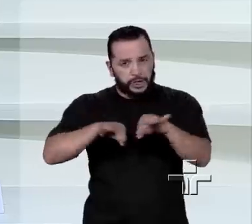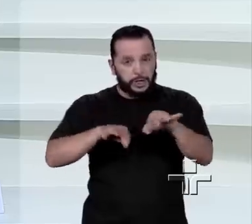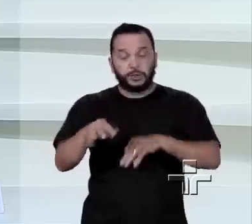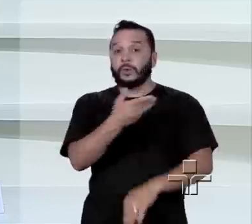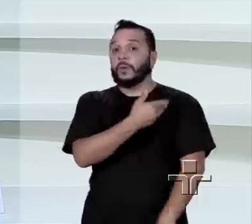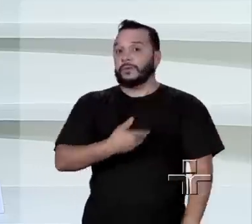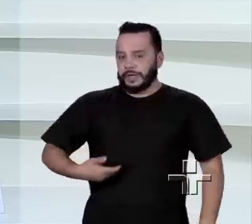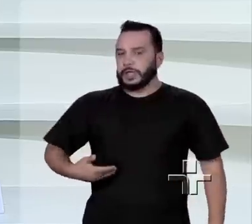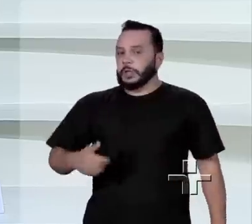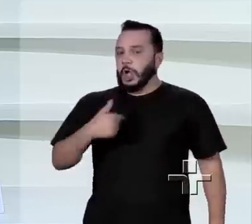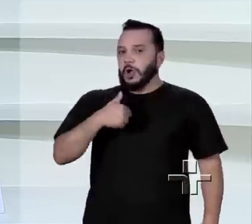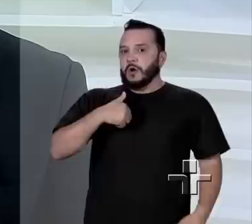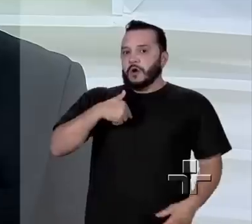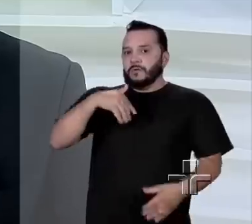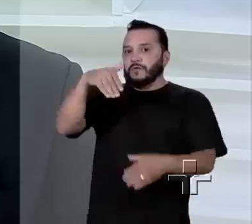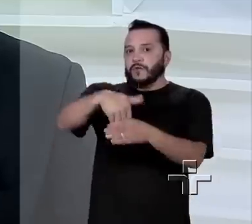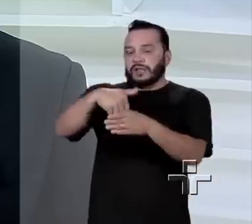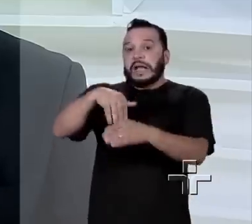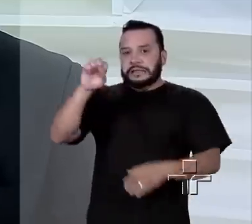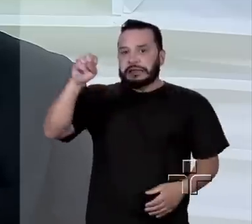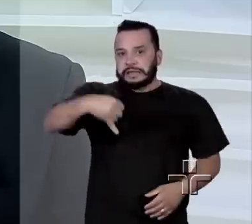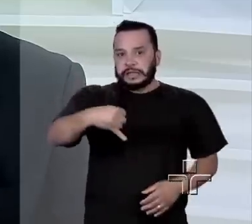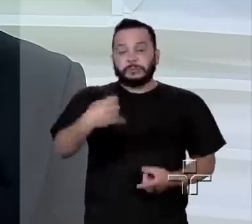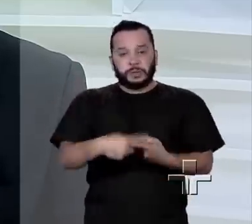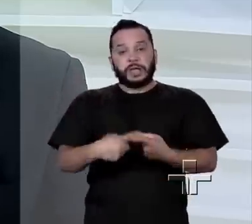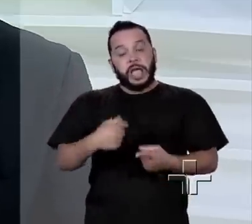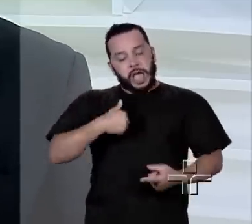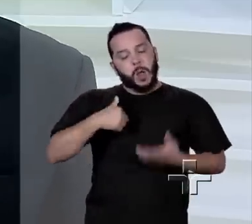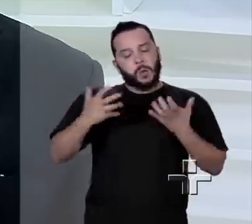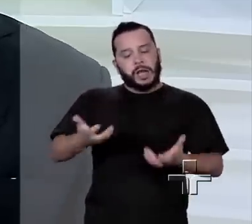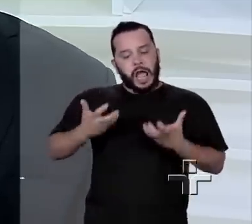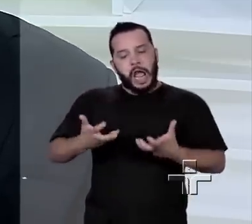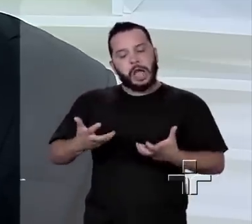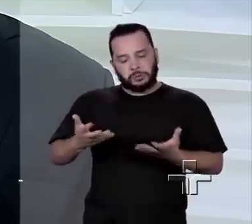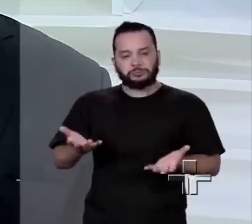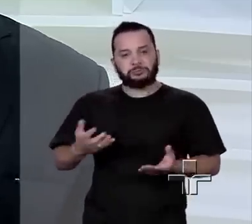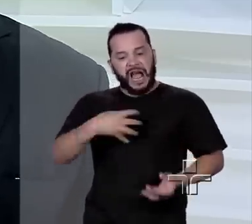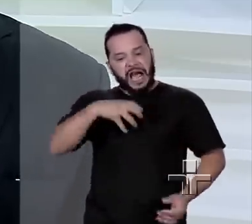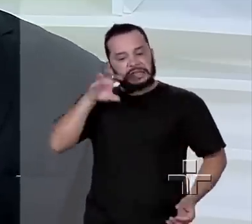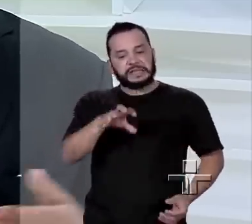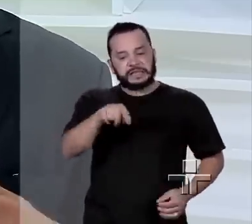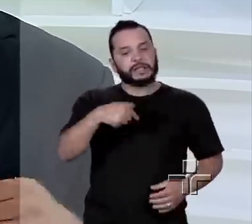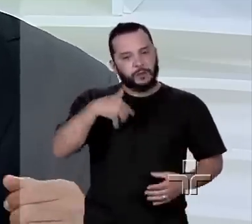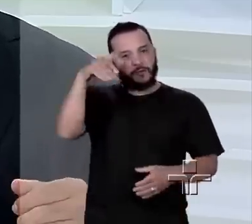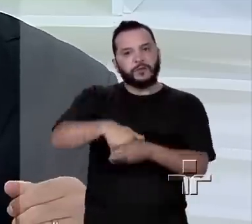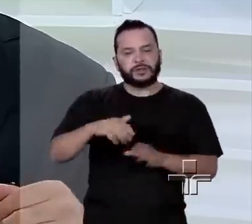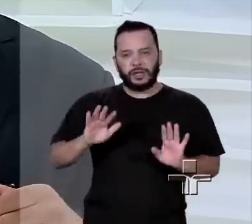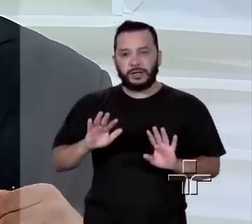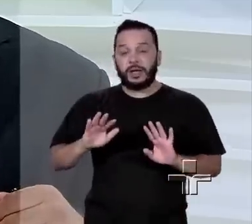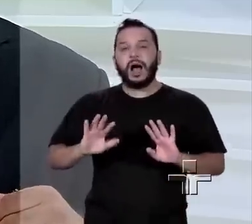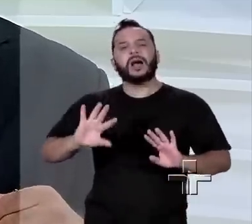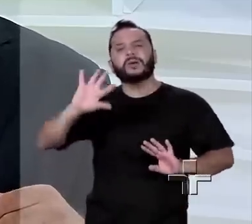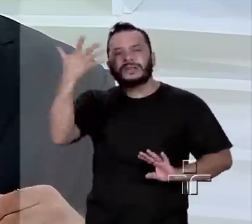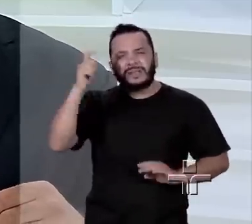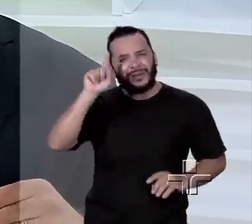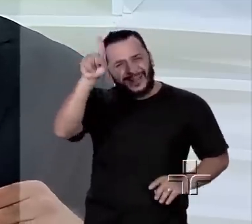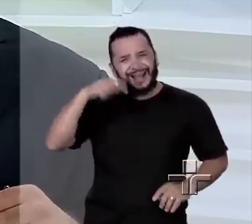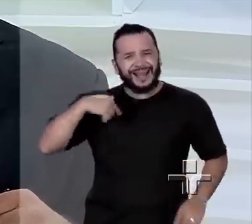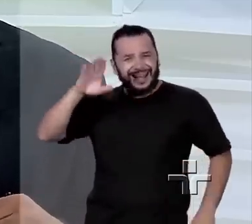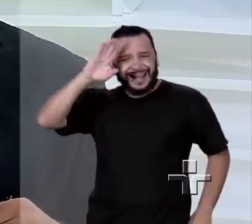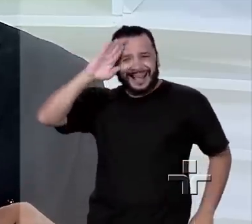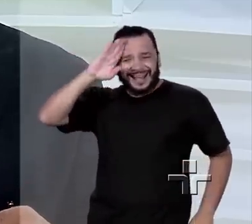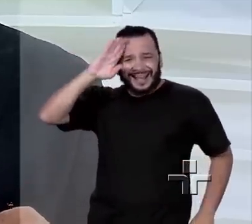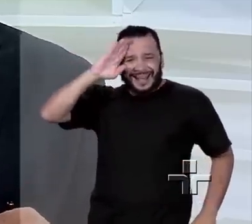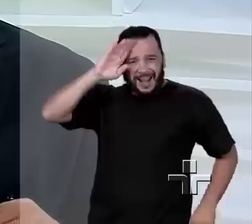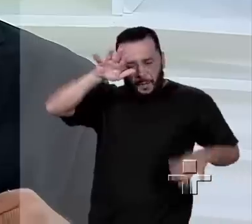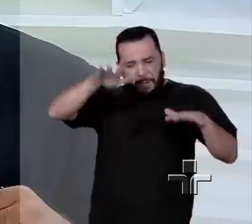disse, eu vou votar assim porque eu quero assim. E aí veio a resposta. A intervenção do Rio, ela foi o pano de fundo